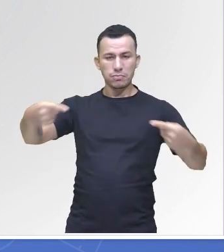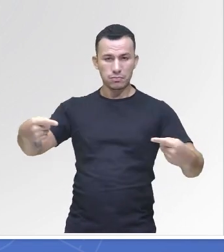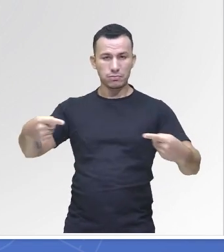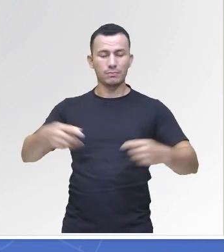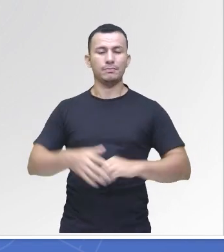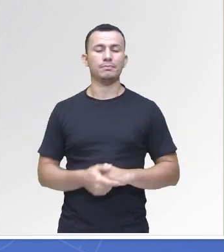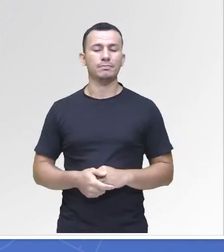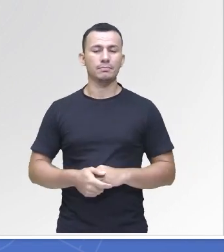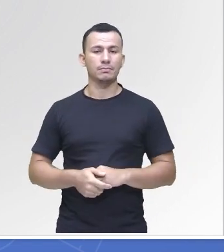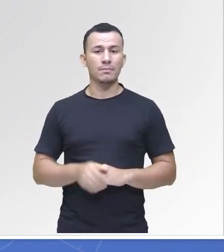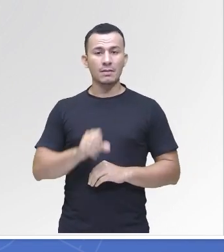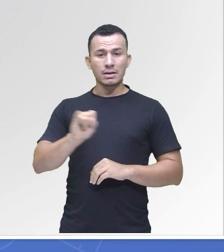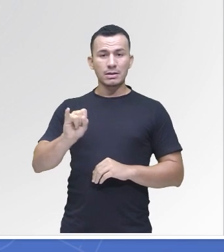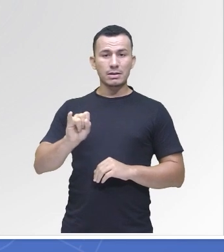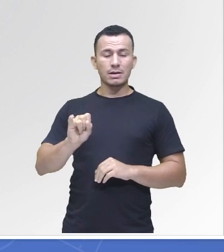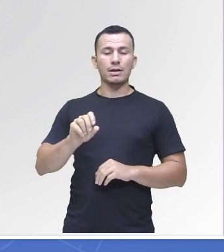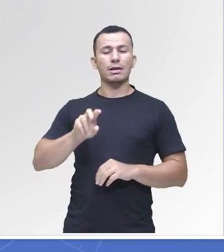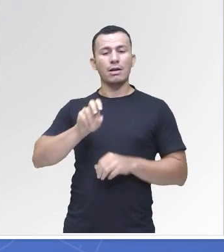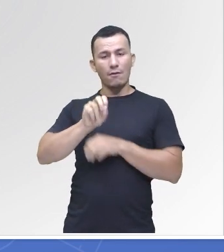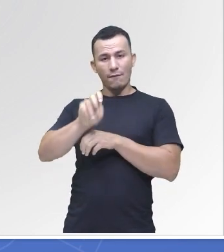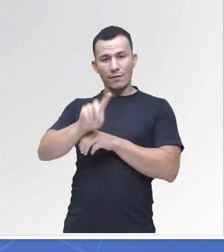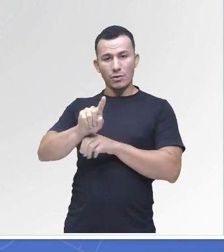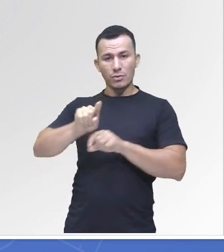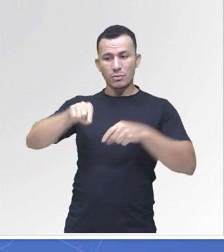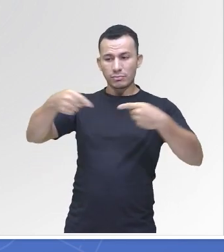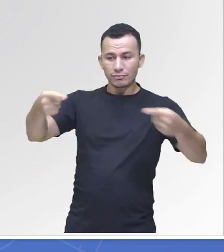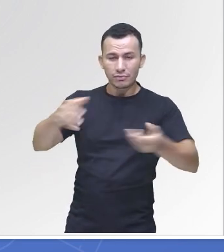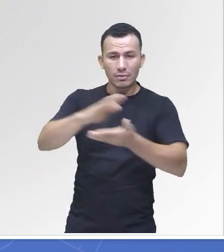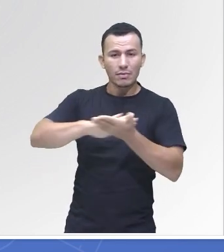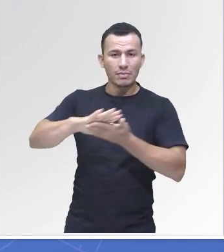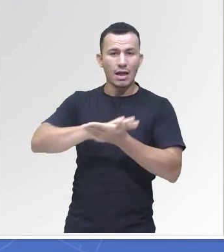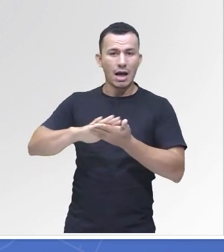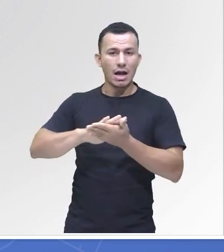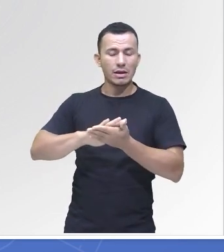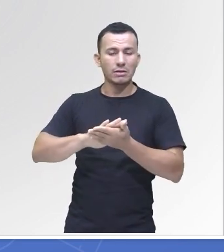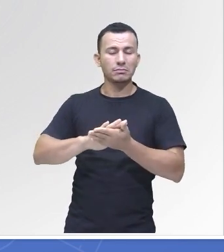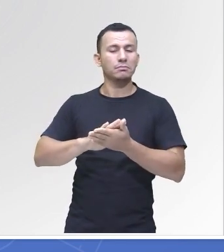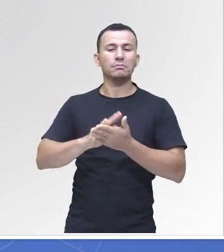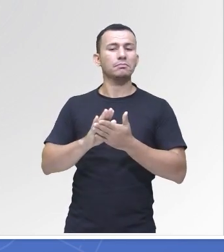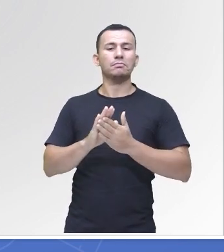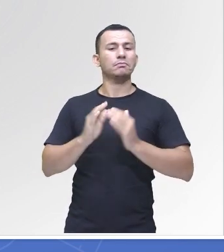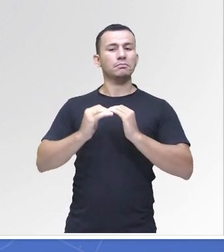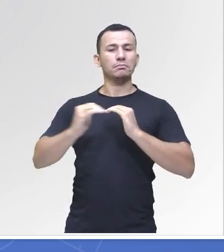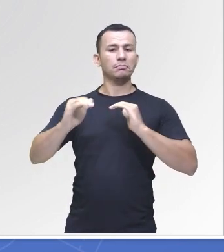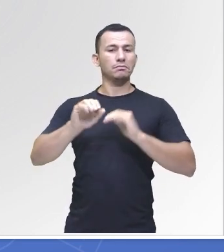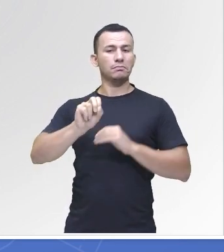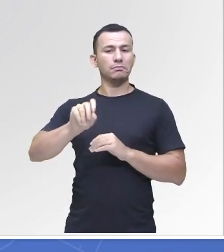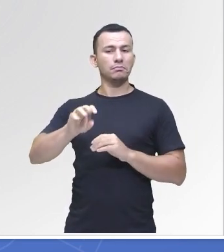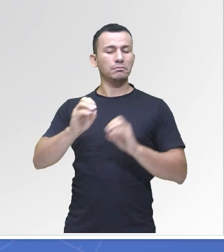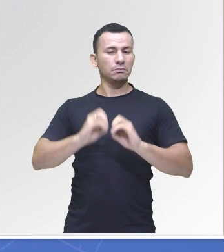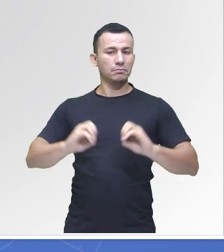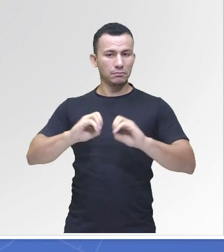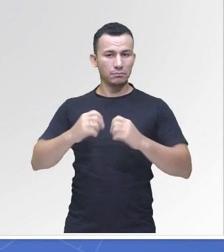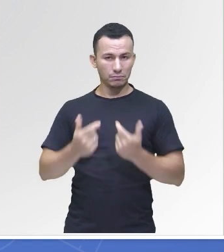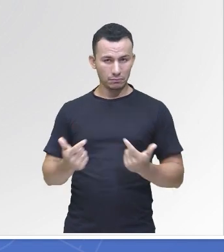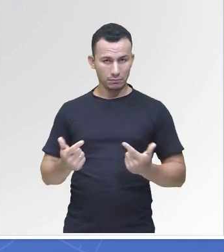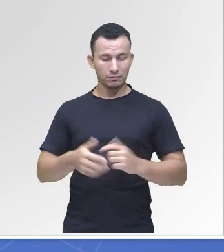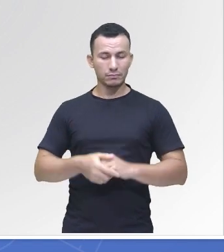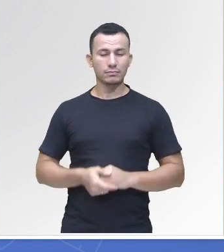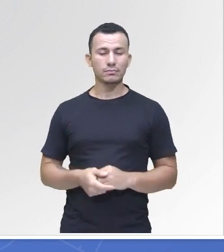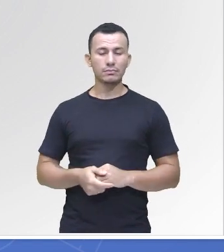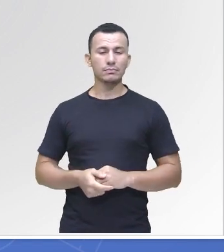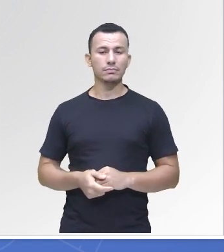obrigatório, porque fora de uma célula, ele é inativo, tá bom? E aí, por ele